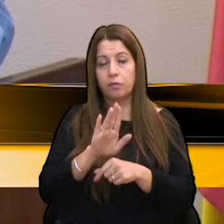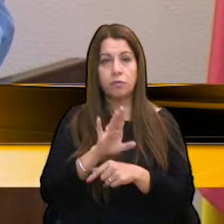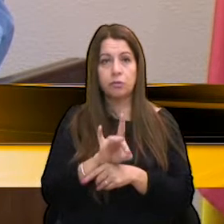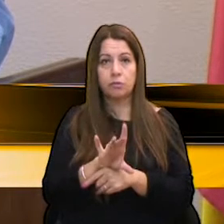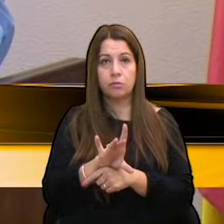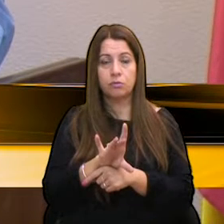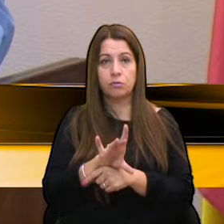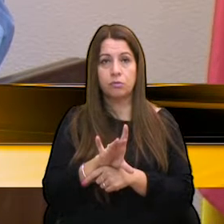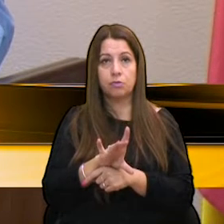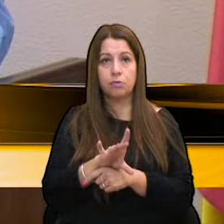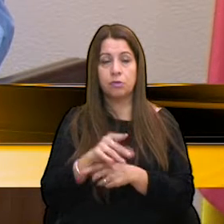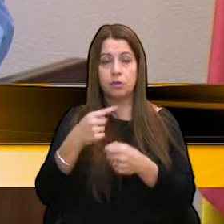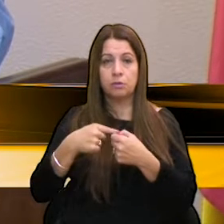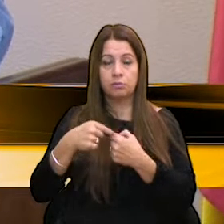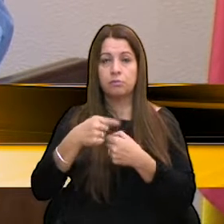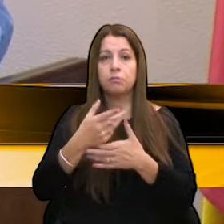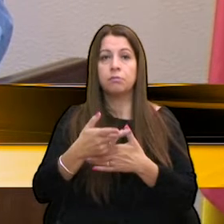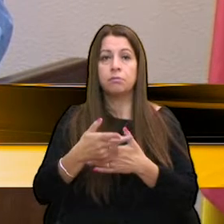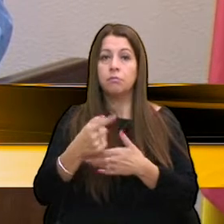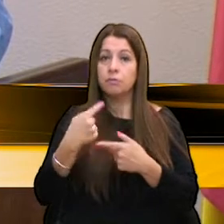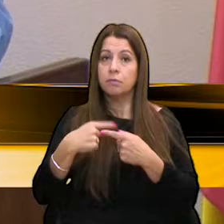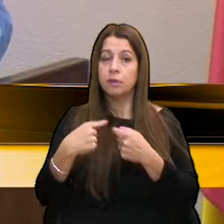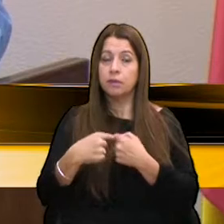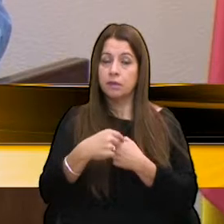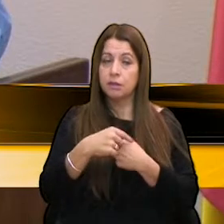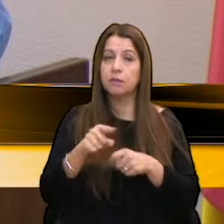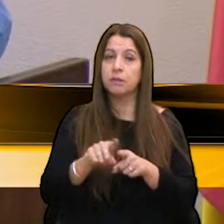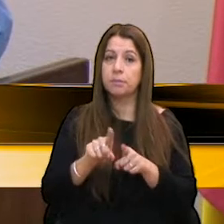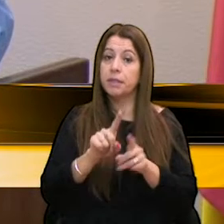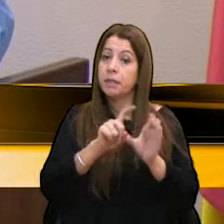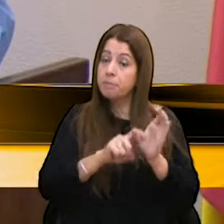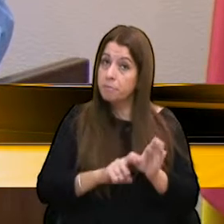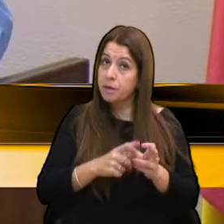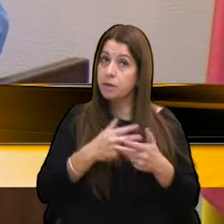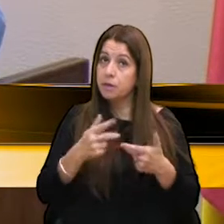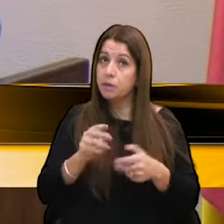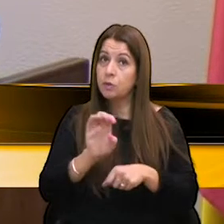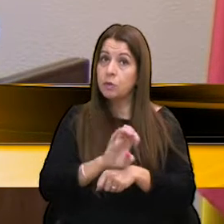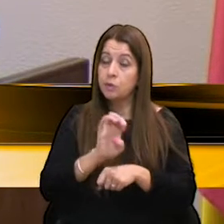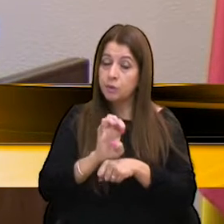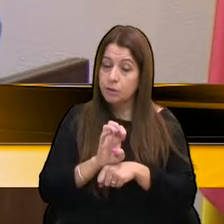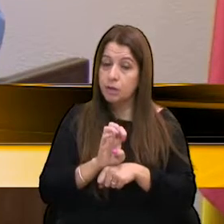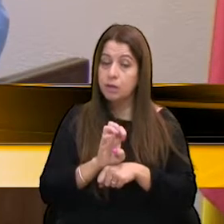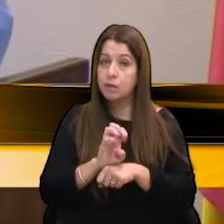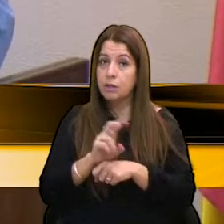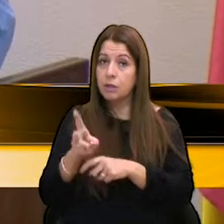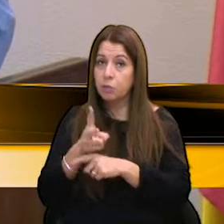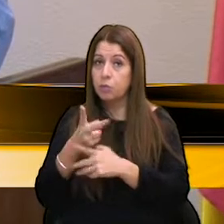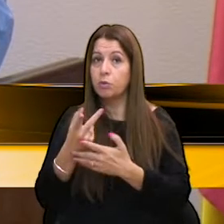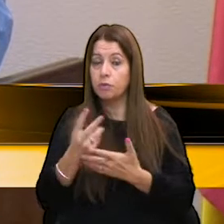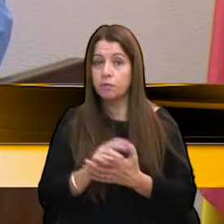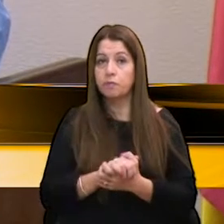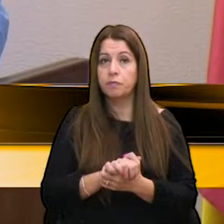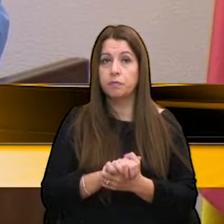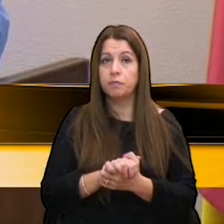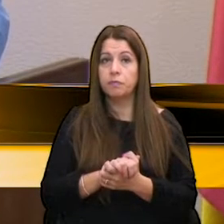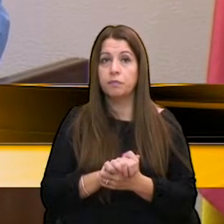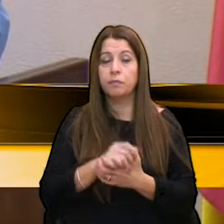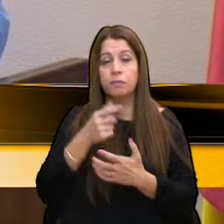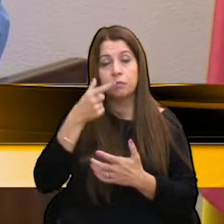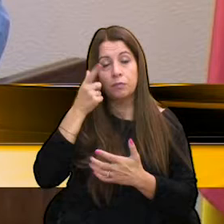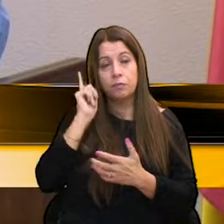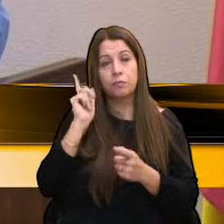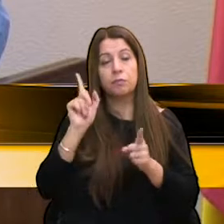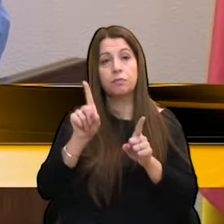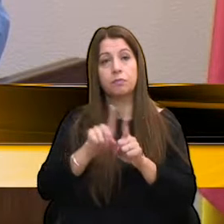só no nosso município, porque o nosso município também depende de coisa do estado e temos que correr atrás. Ontem também